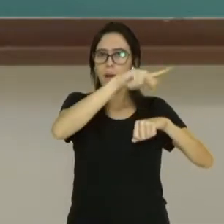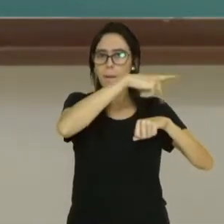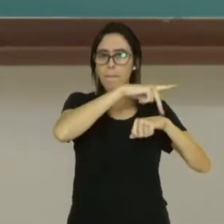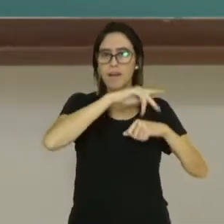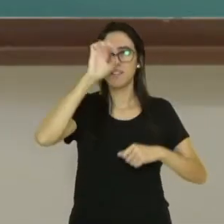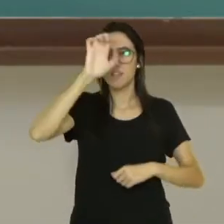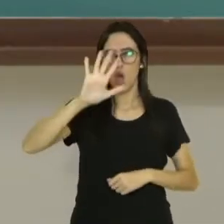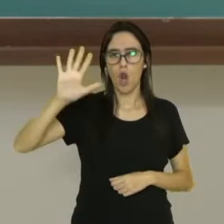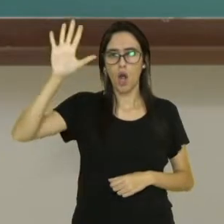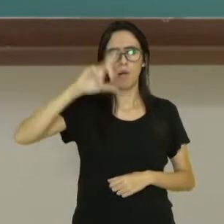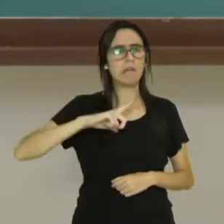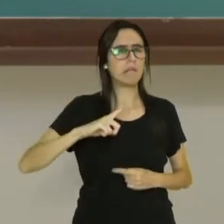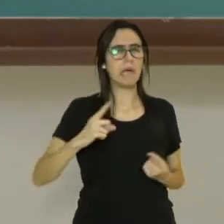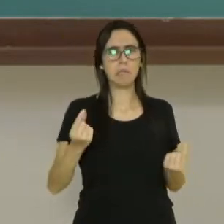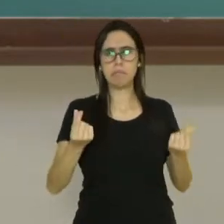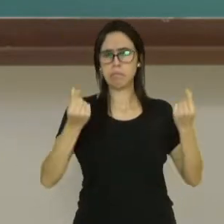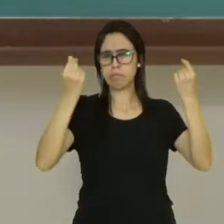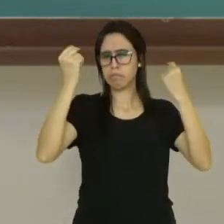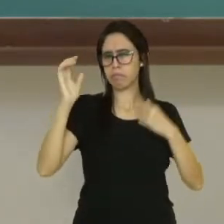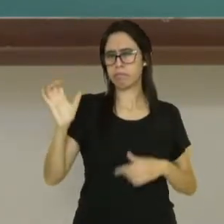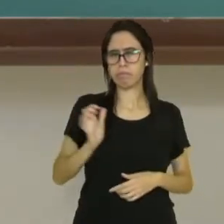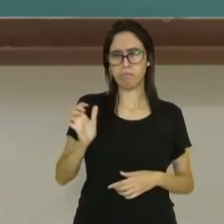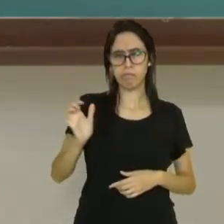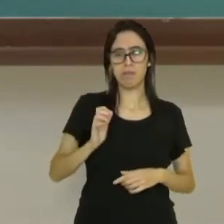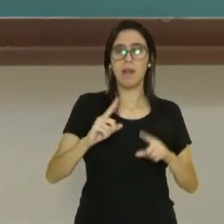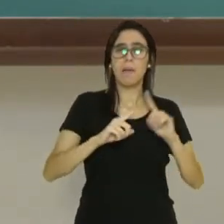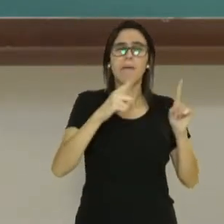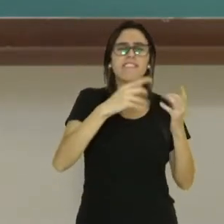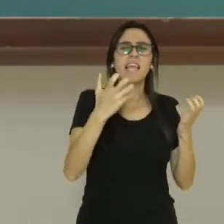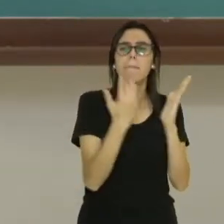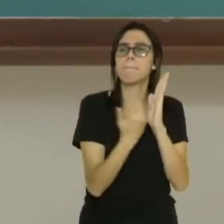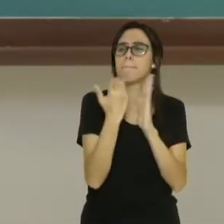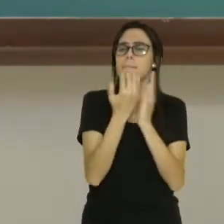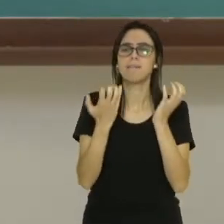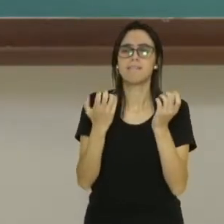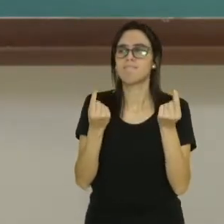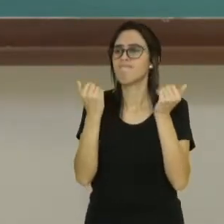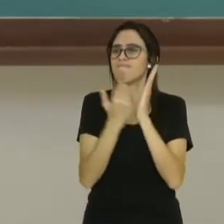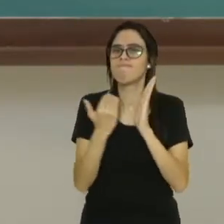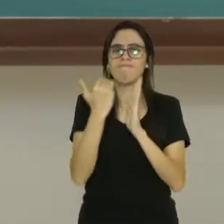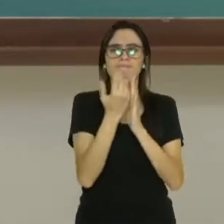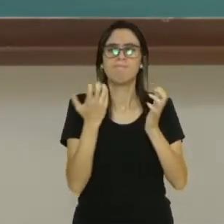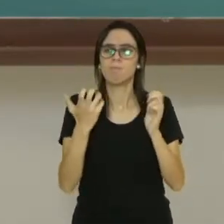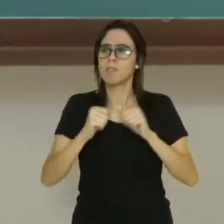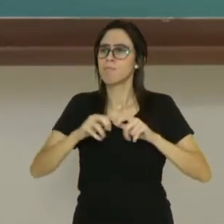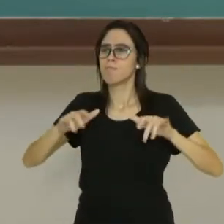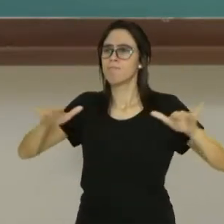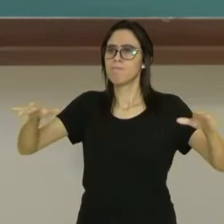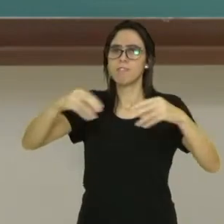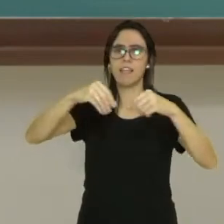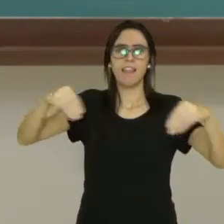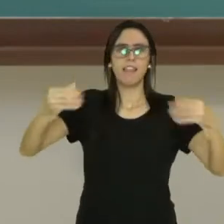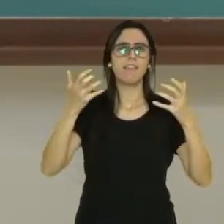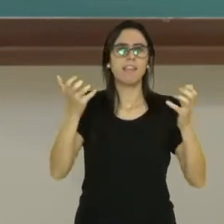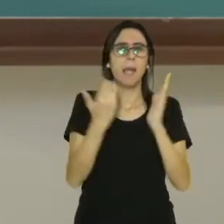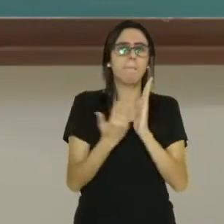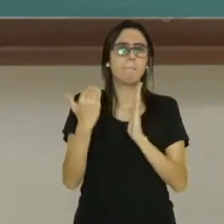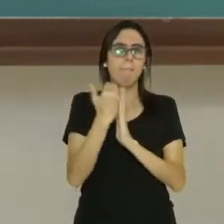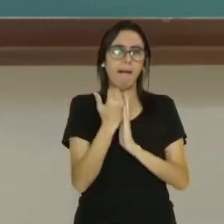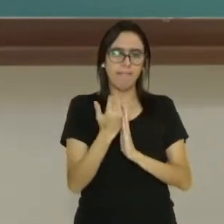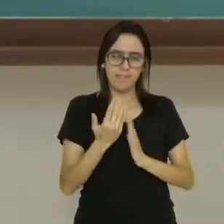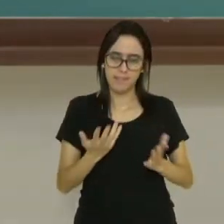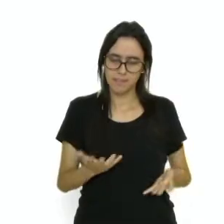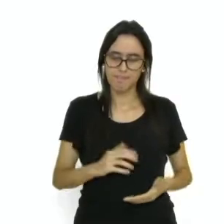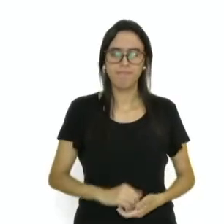enriquecido bastante com o poder industrial, mas elas queriam mais, elas queriam expandir esse domínio e enriquecer mais